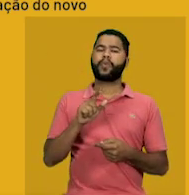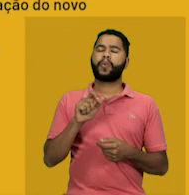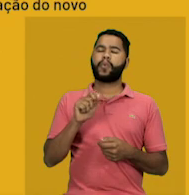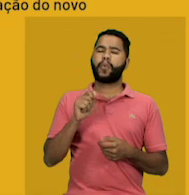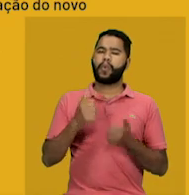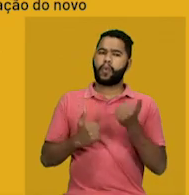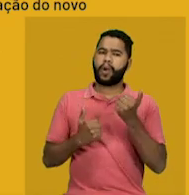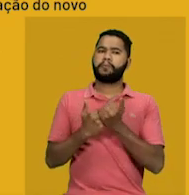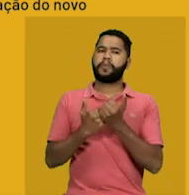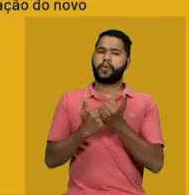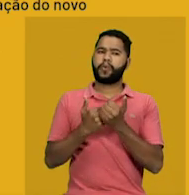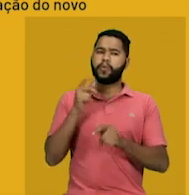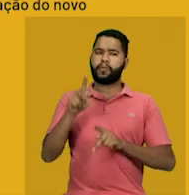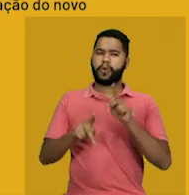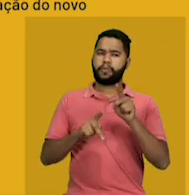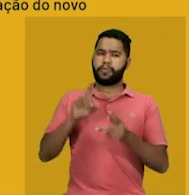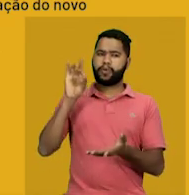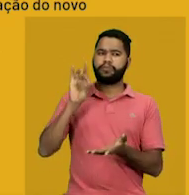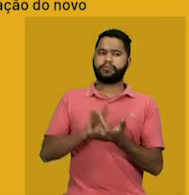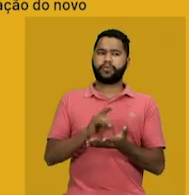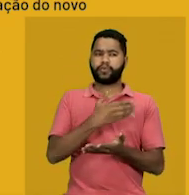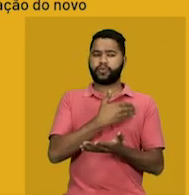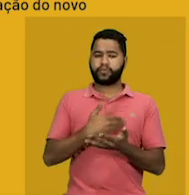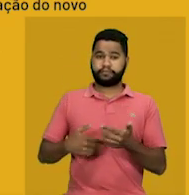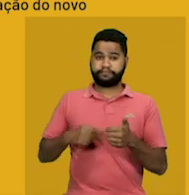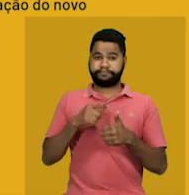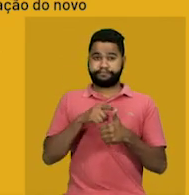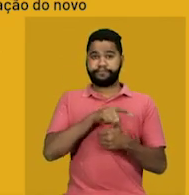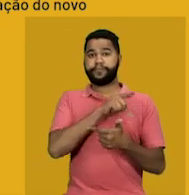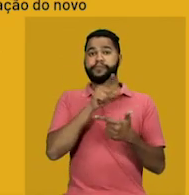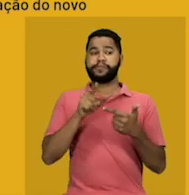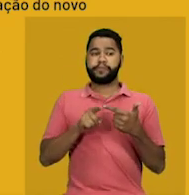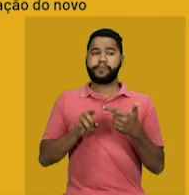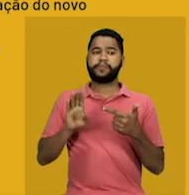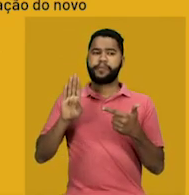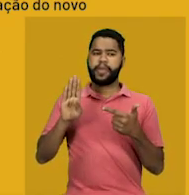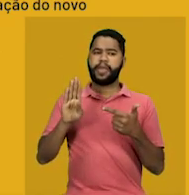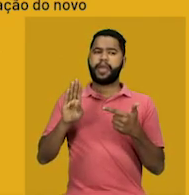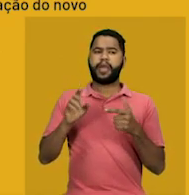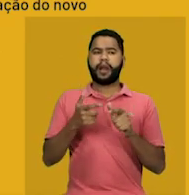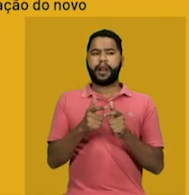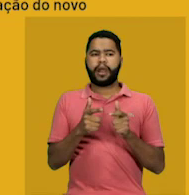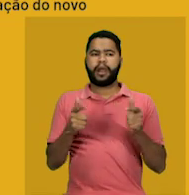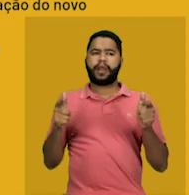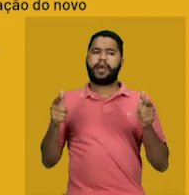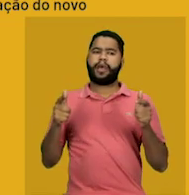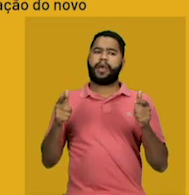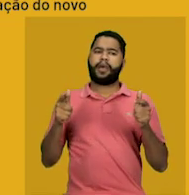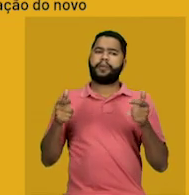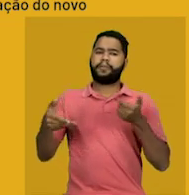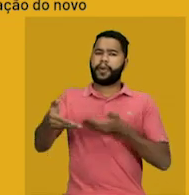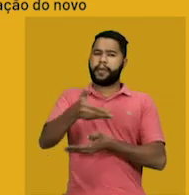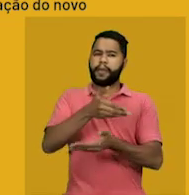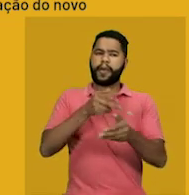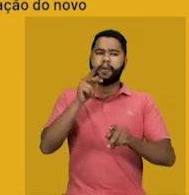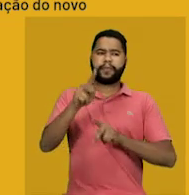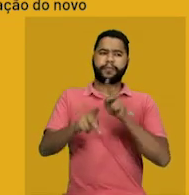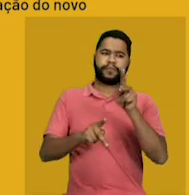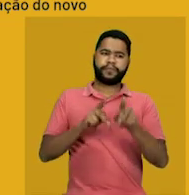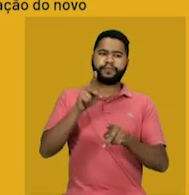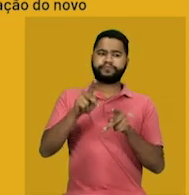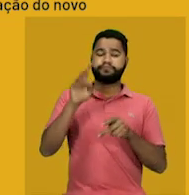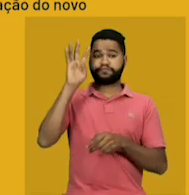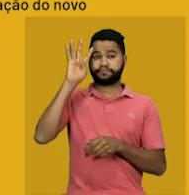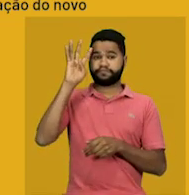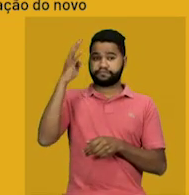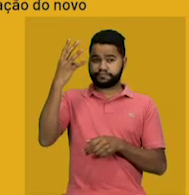popular na legitimação do novo governo, letra B, ampliar o envolvimento das multidões